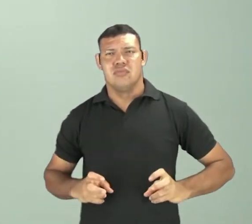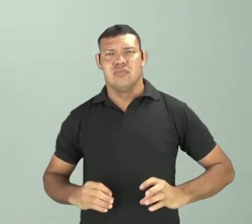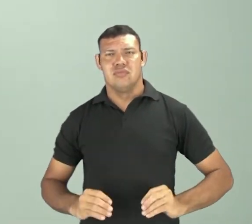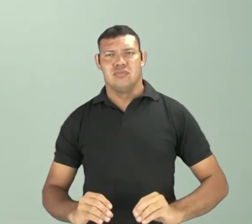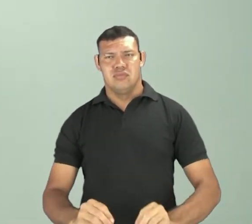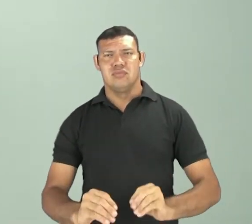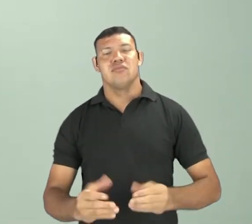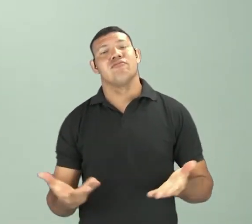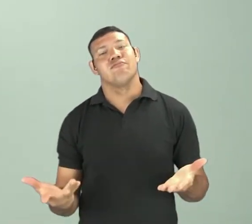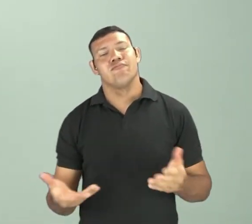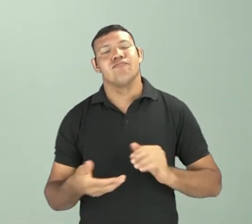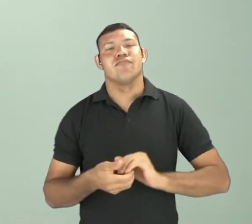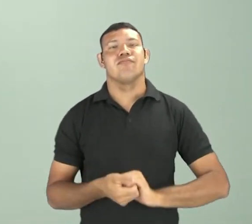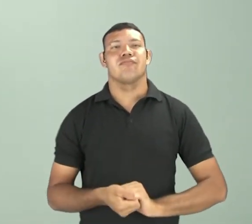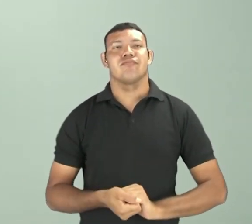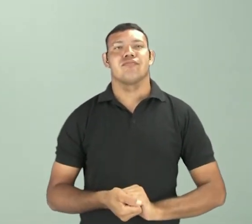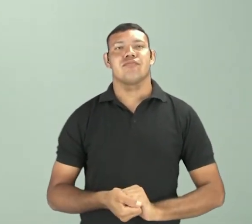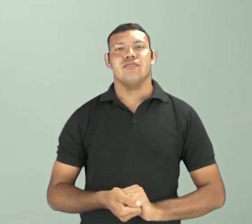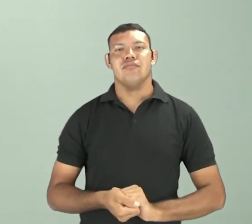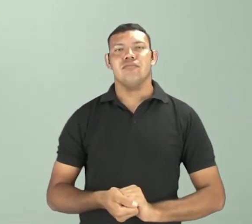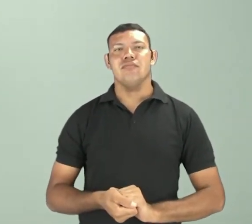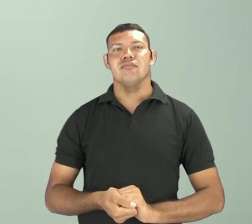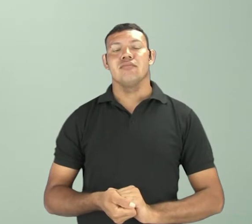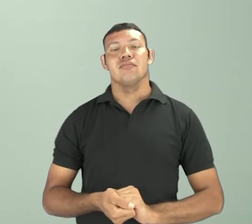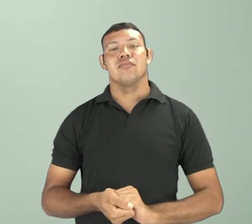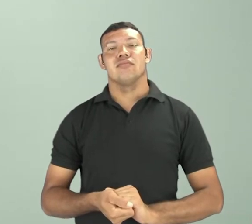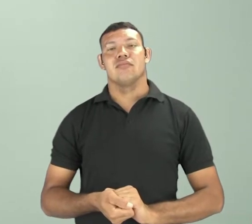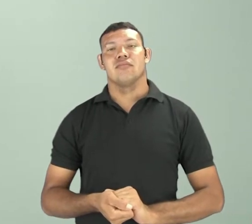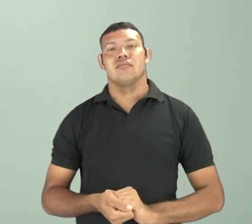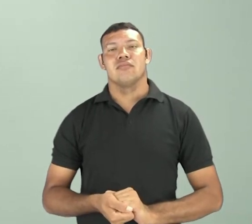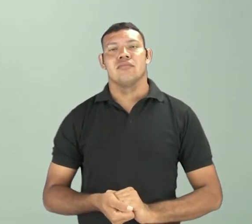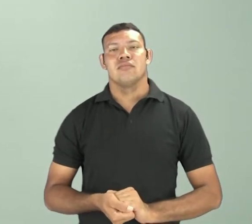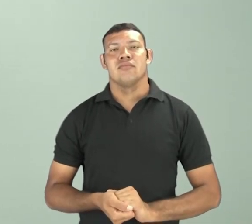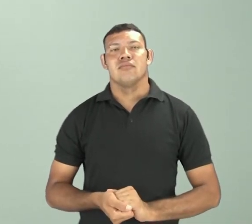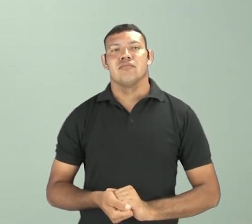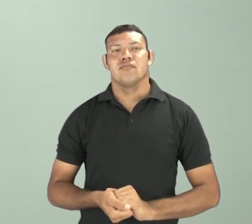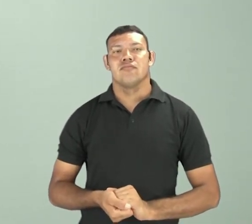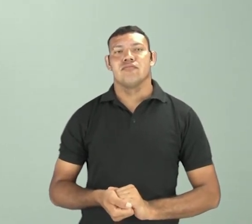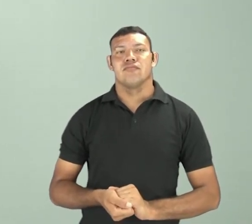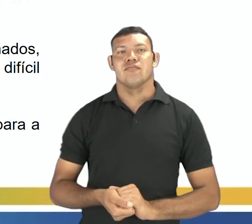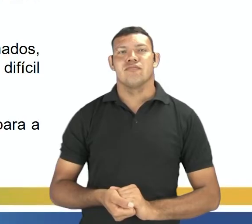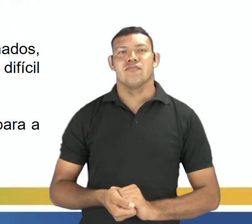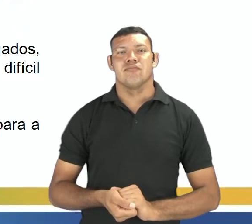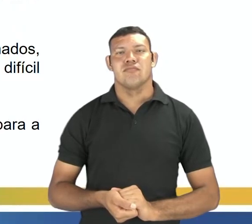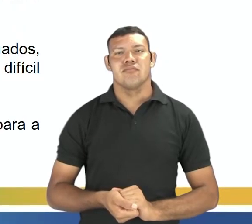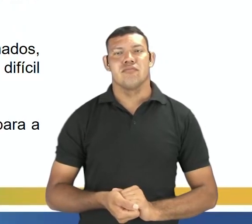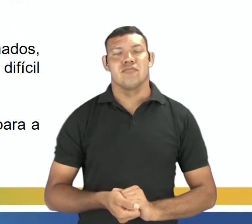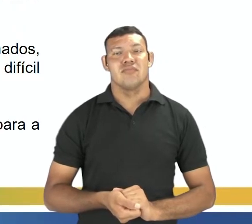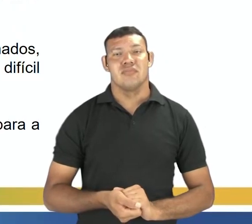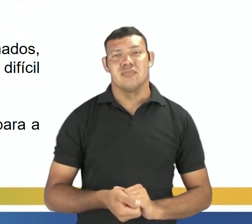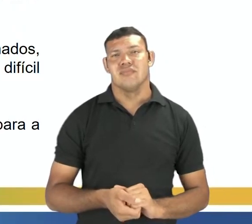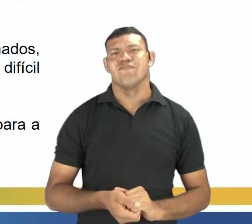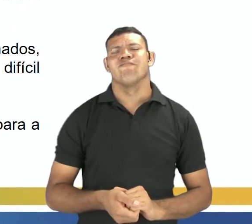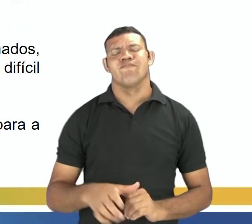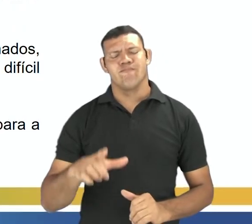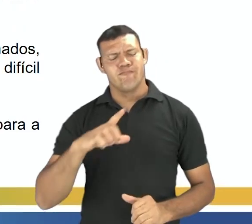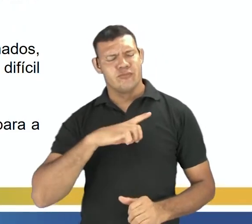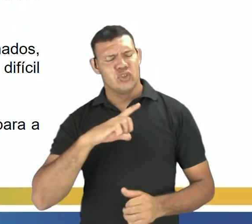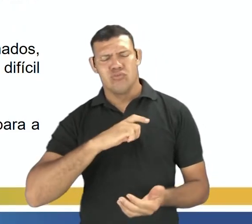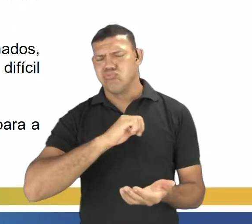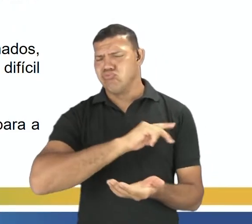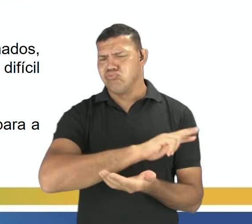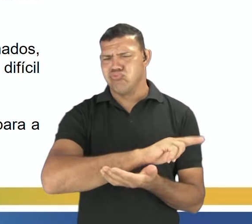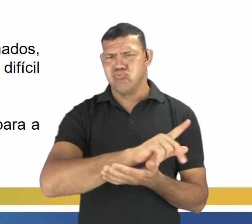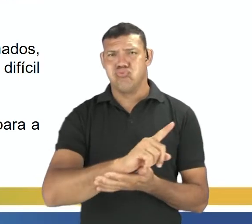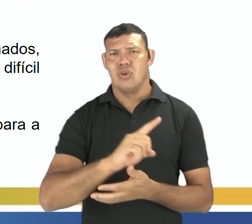humana. Outra consequência do aquecimento global, intensificação de catástrofes climáticas, por